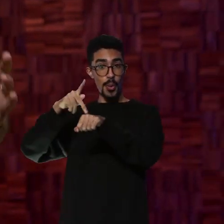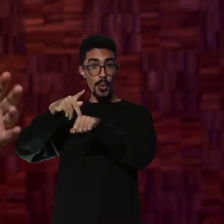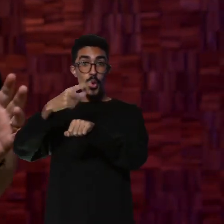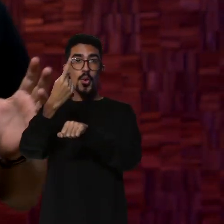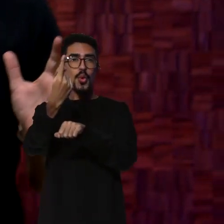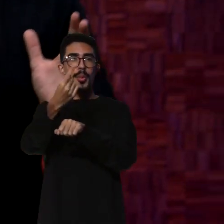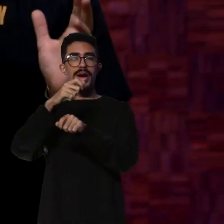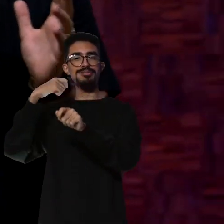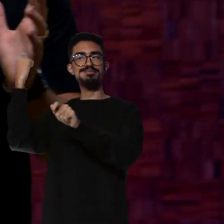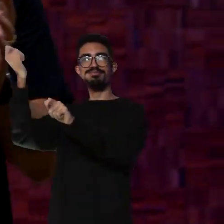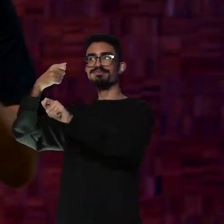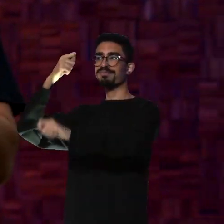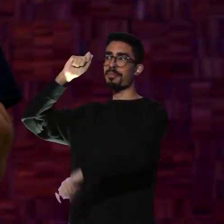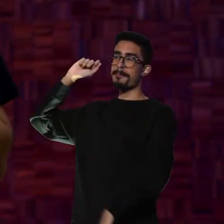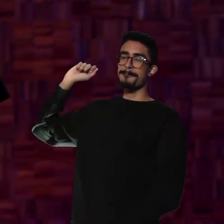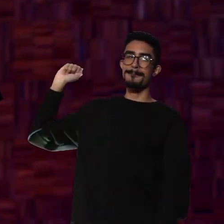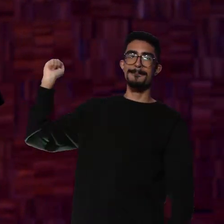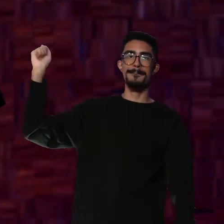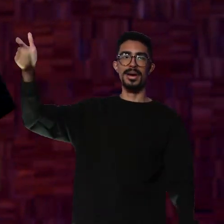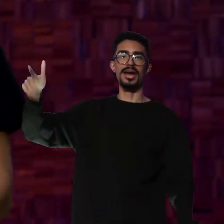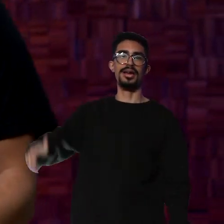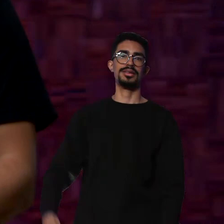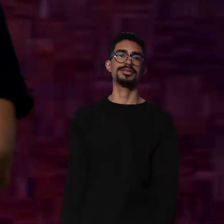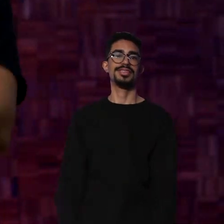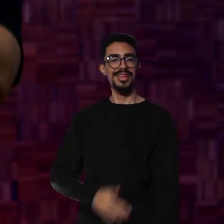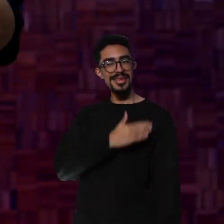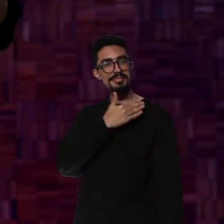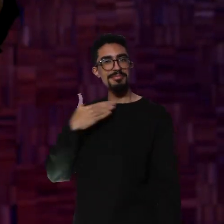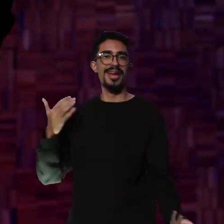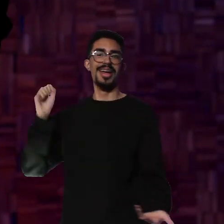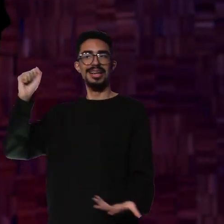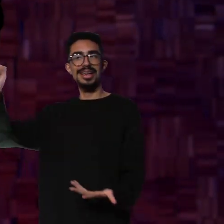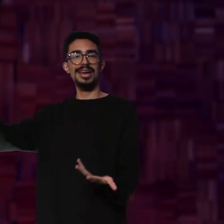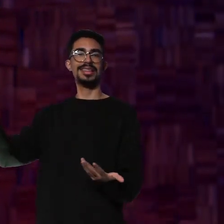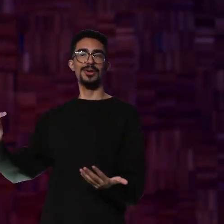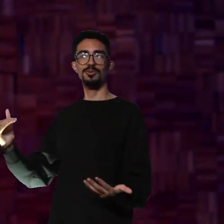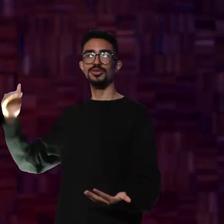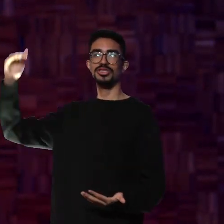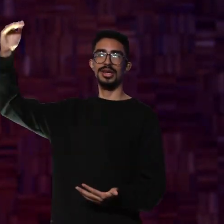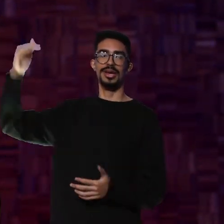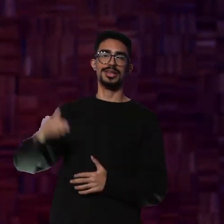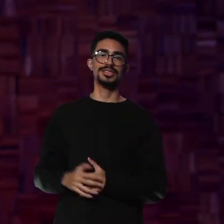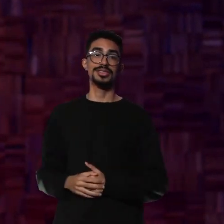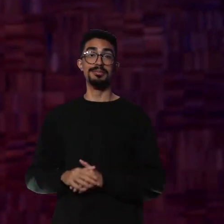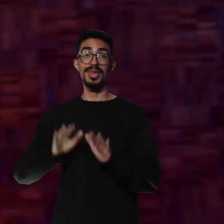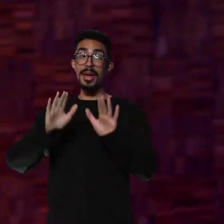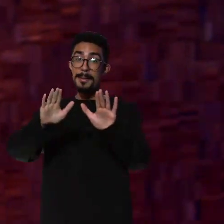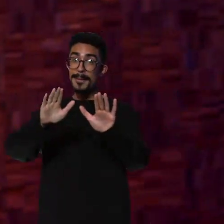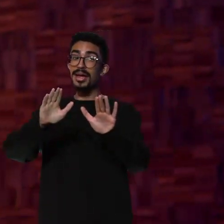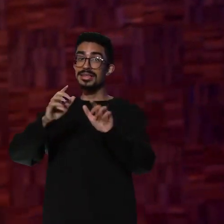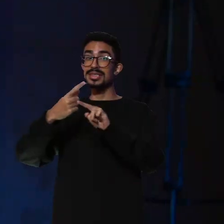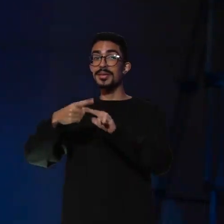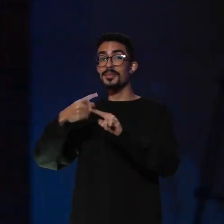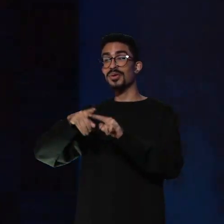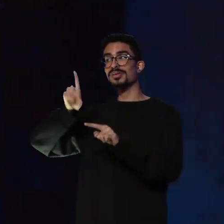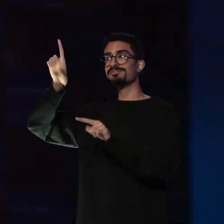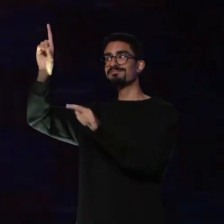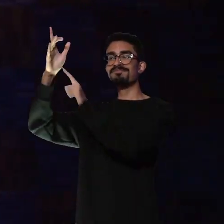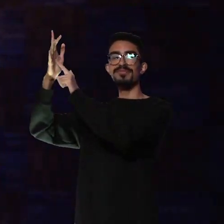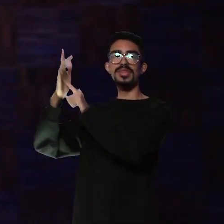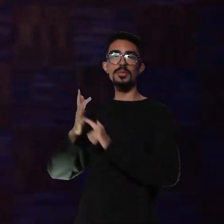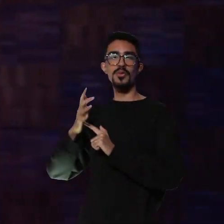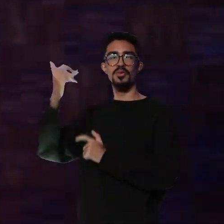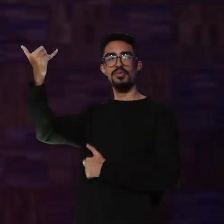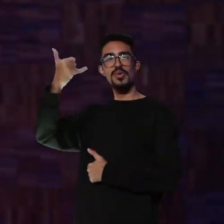mesma ousadia do Espírito, mas ela só vem mediante a uma palavra declarada do alto, daquilo que Deus está revelando, daquilo que Ele